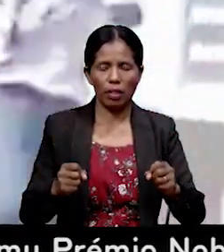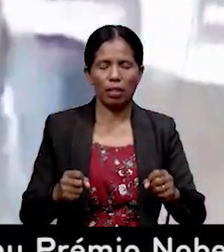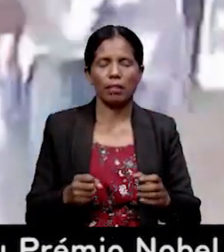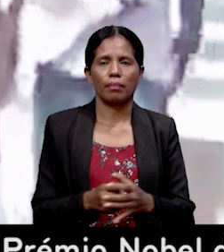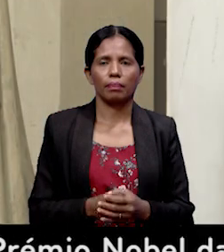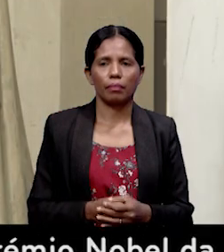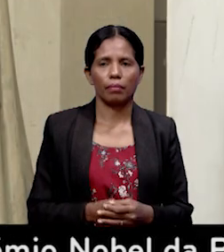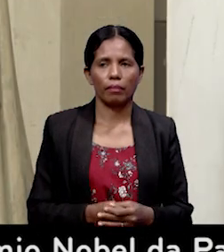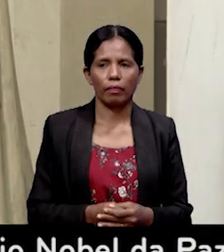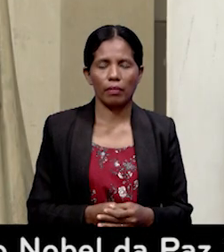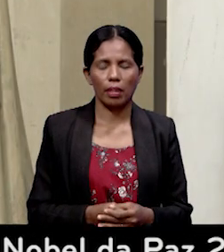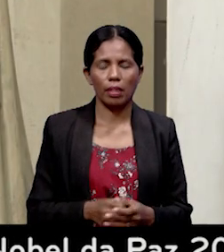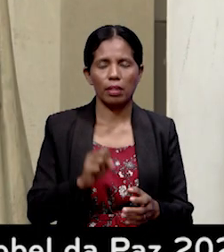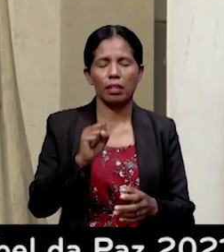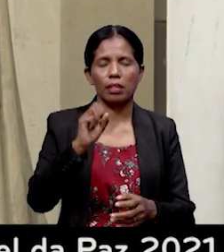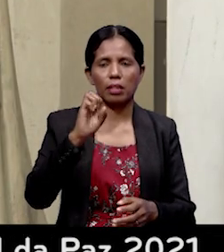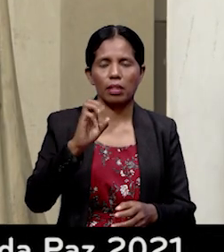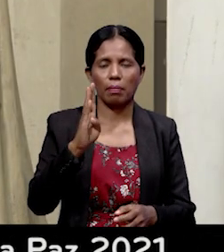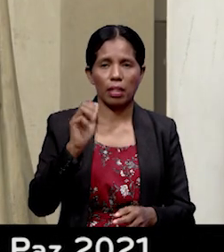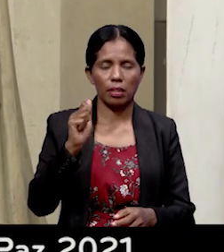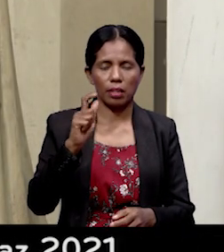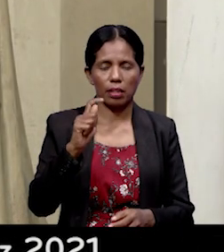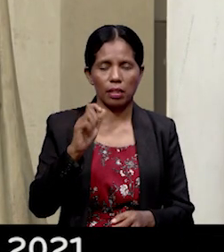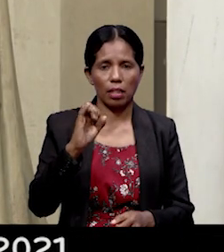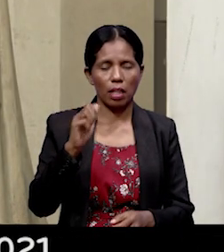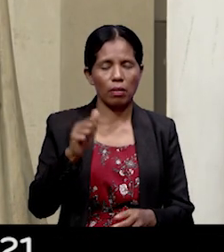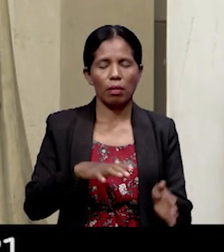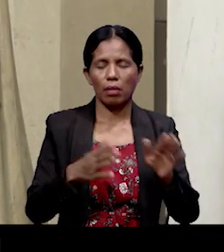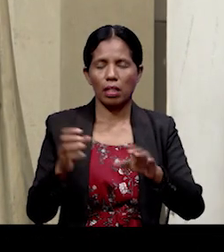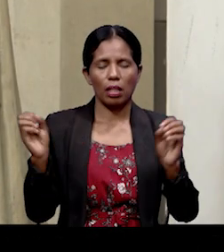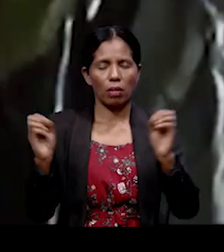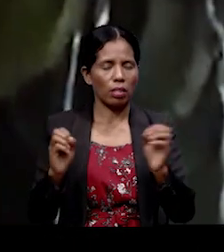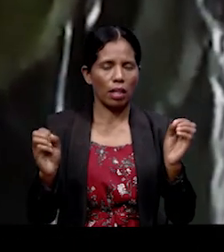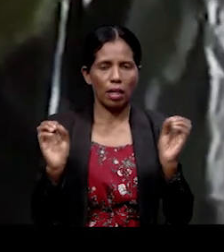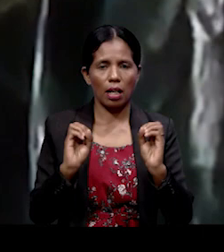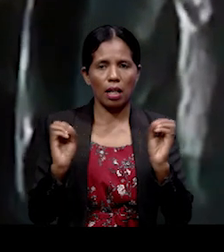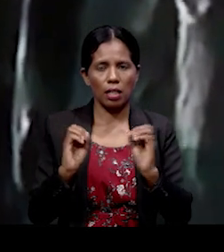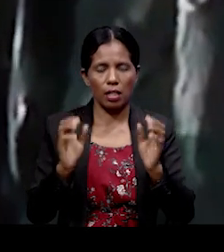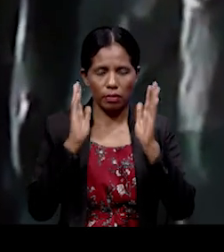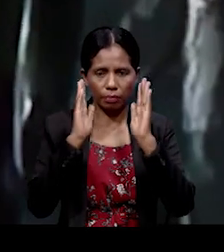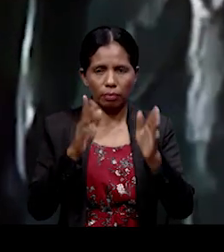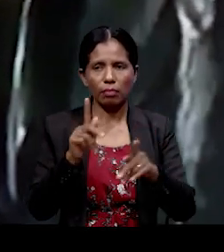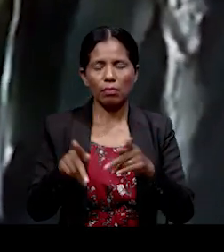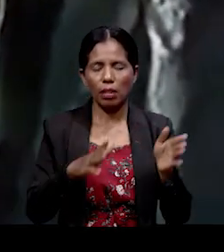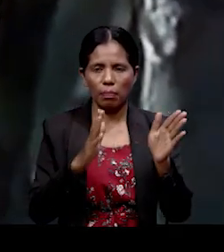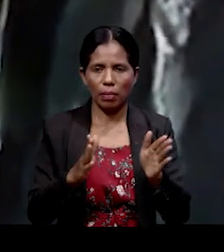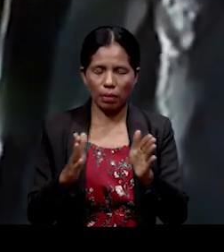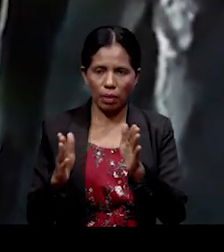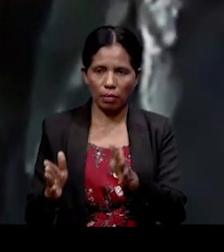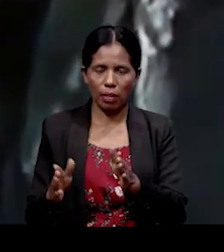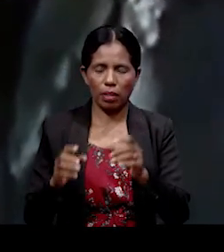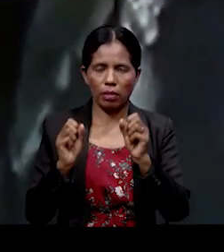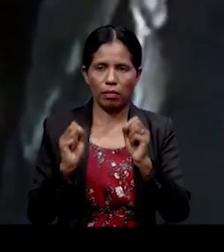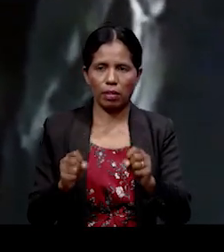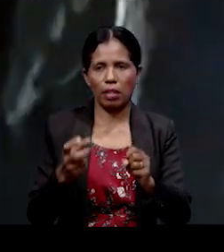outro. Sebastião mate laos, laos laia sentido, ema prepara a tua duni revolta,